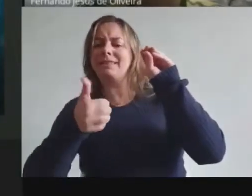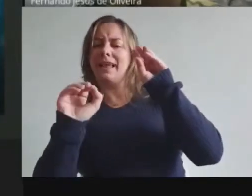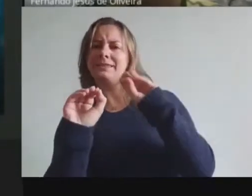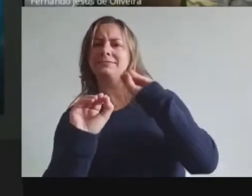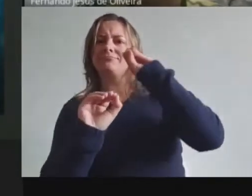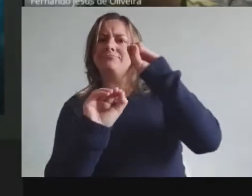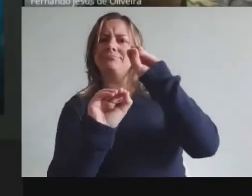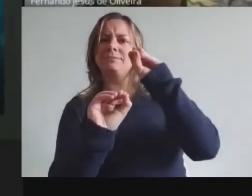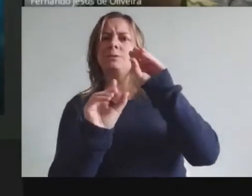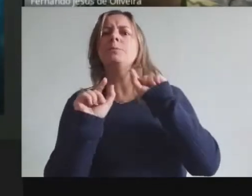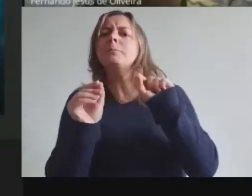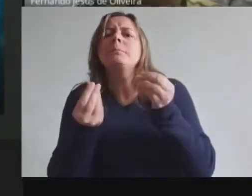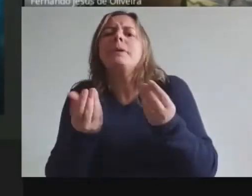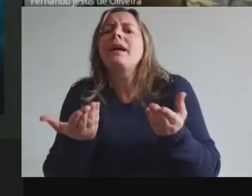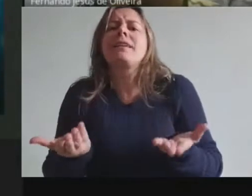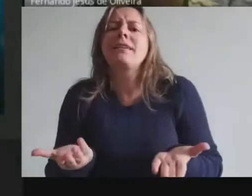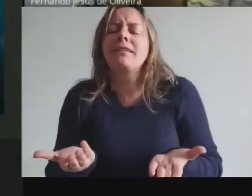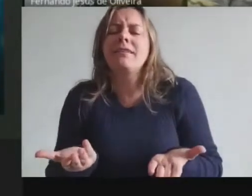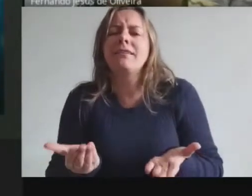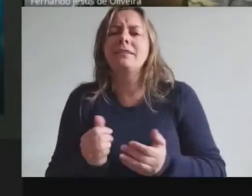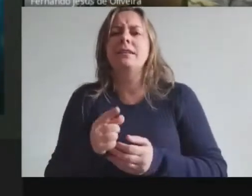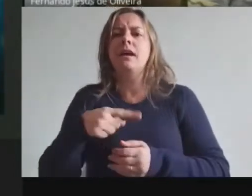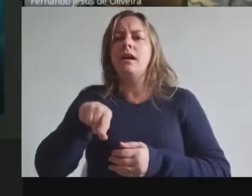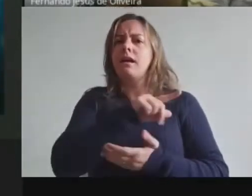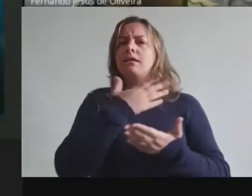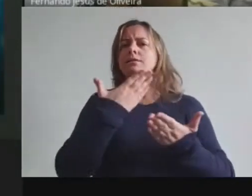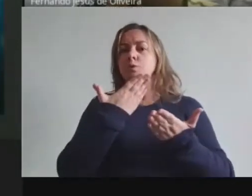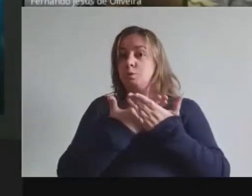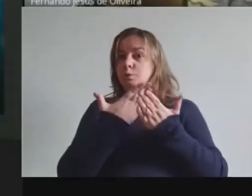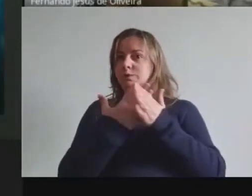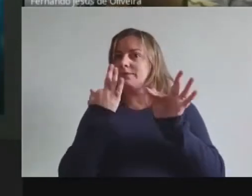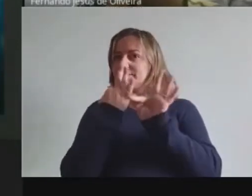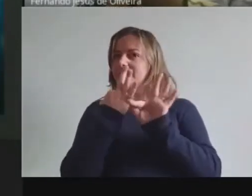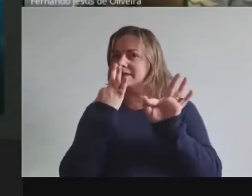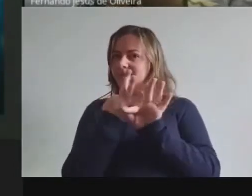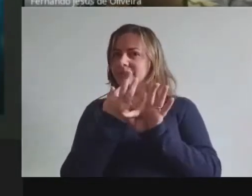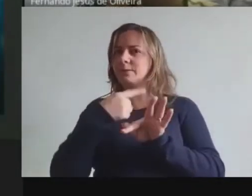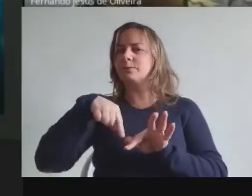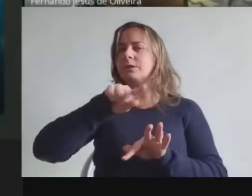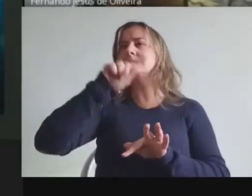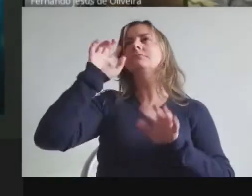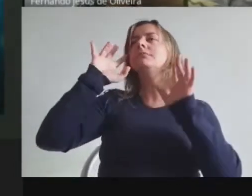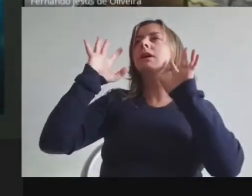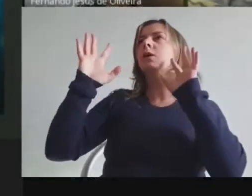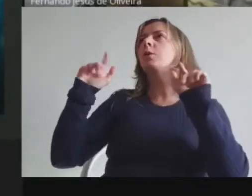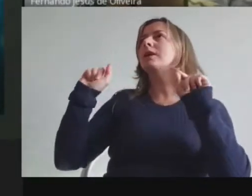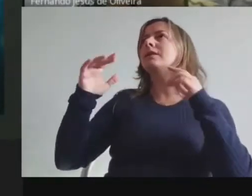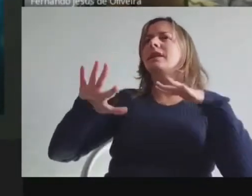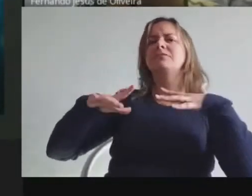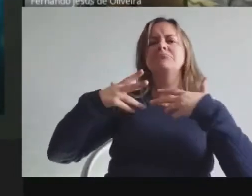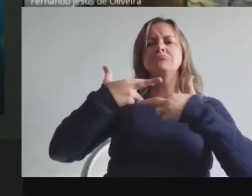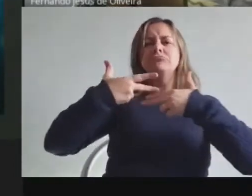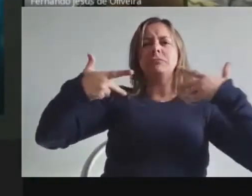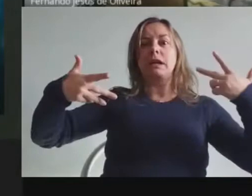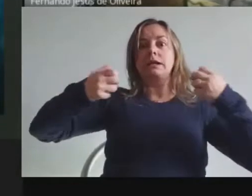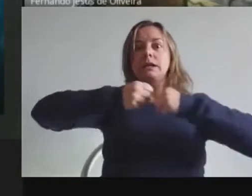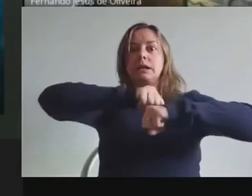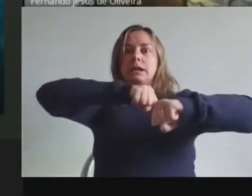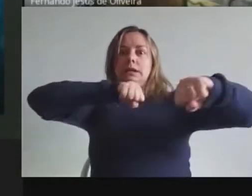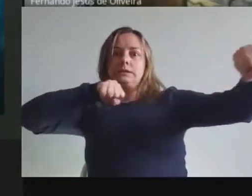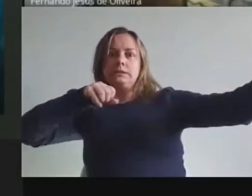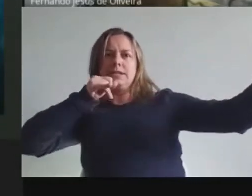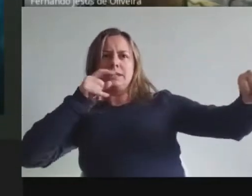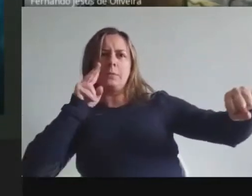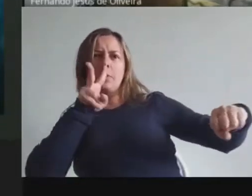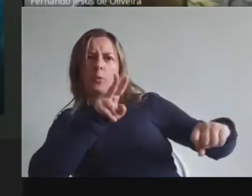gente estuda física, a gente muitas vezes se depara com coisas muito grandes, como a nossa galáxia, né? Que tem